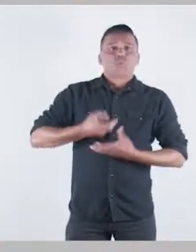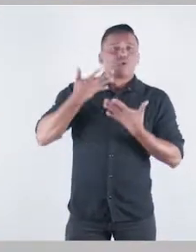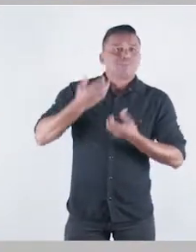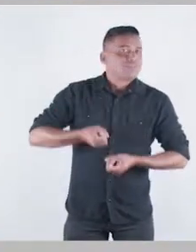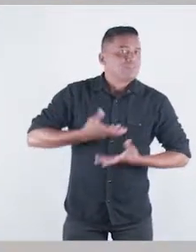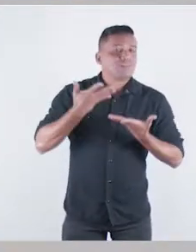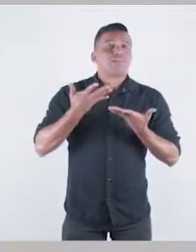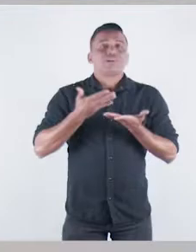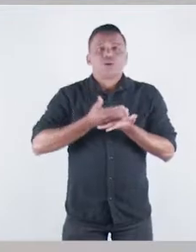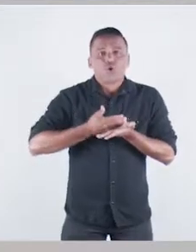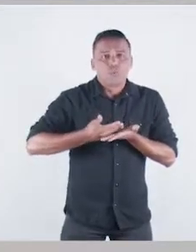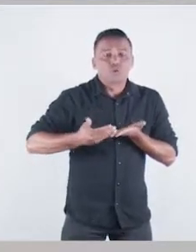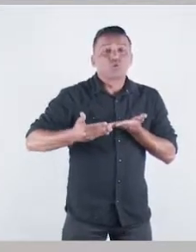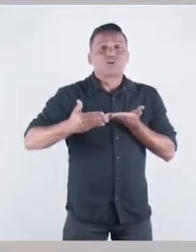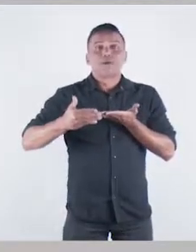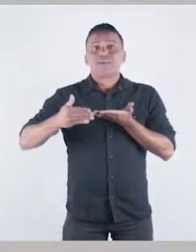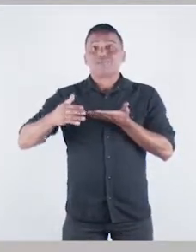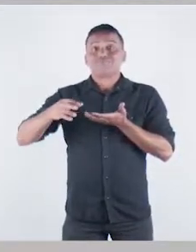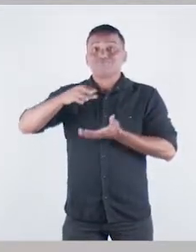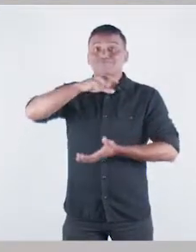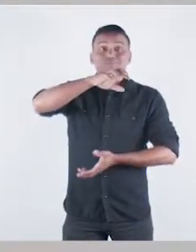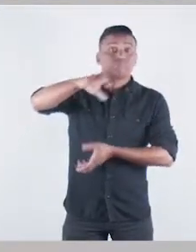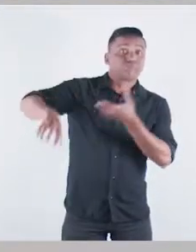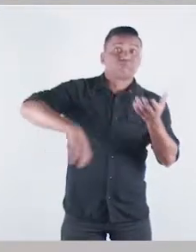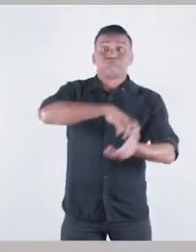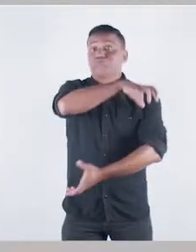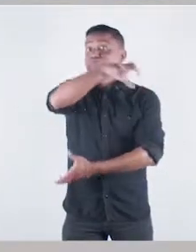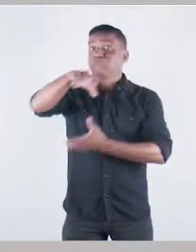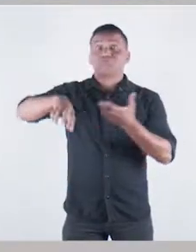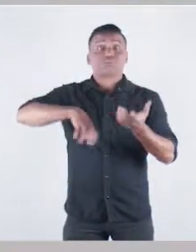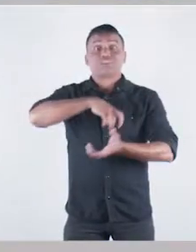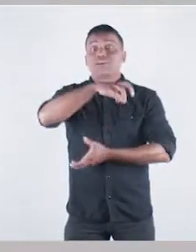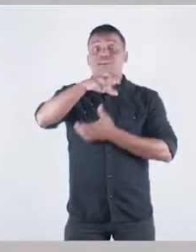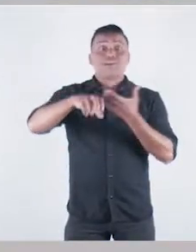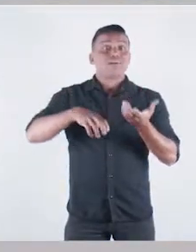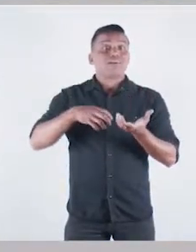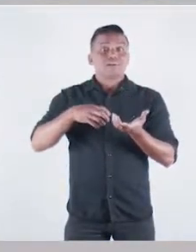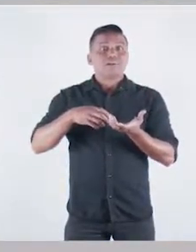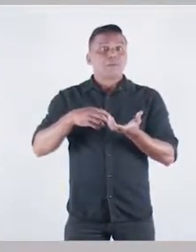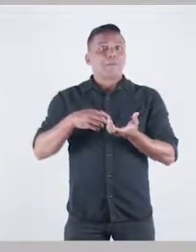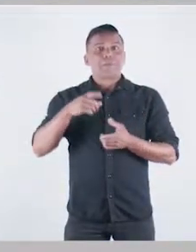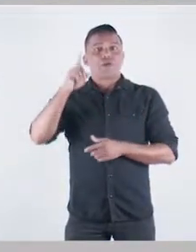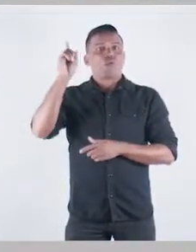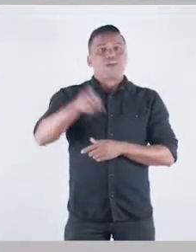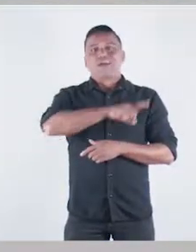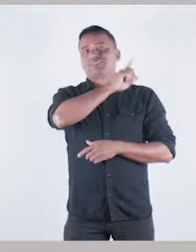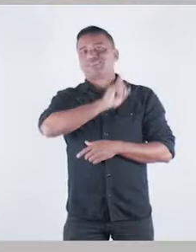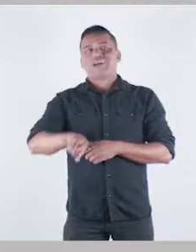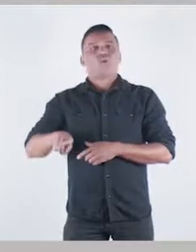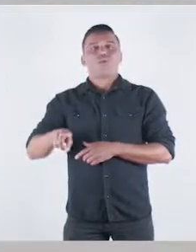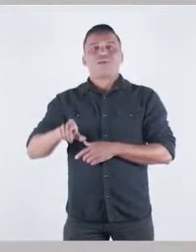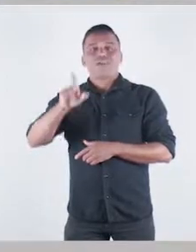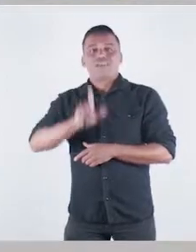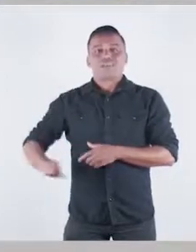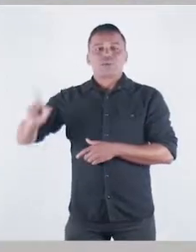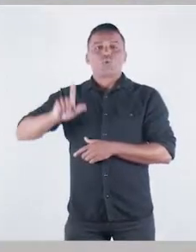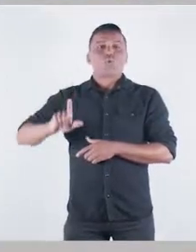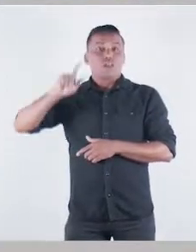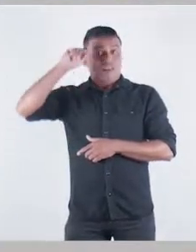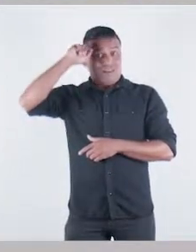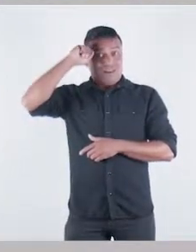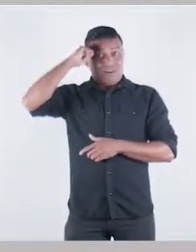começamos também, houve uma reação acadêmica em relação a isso, primeiro uma negação da possibilidade de existência de uma literatura negra no